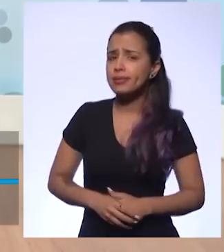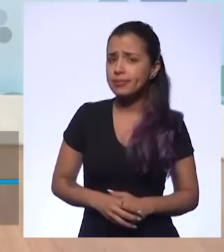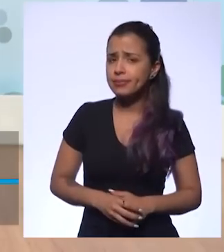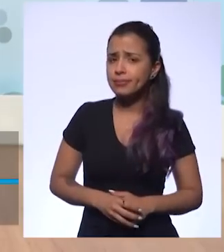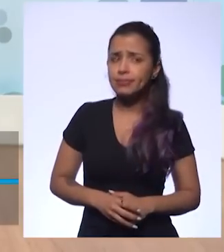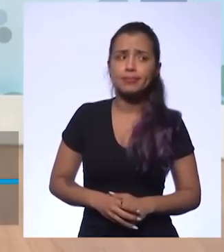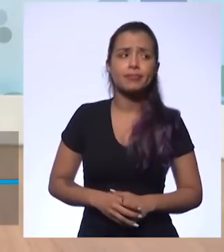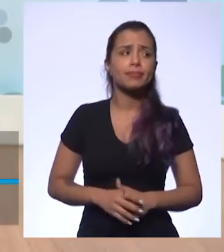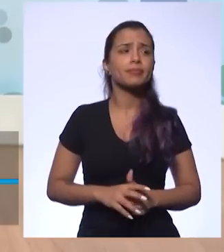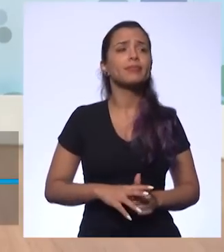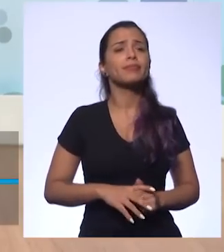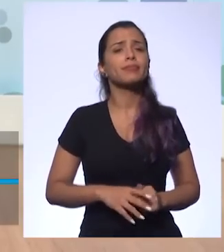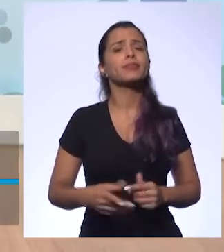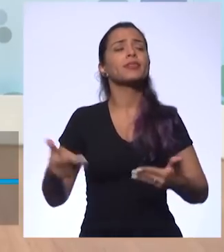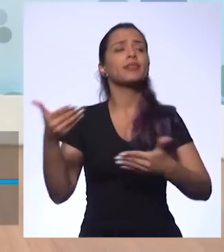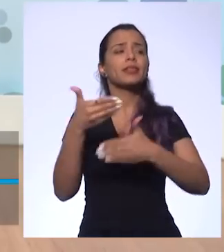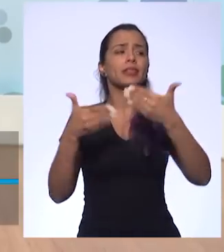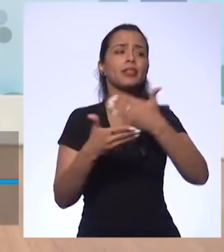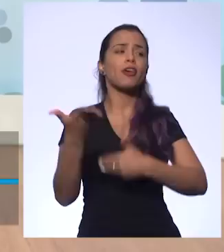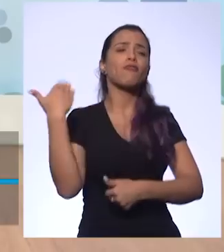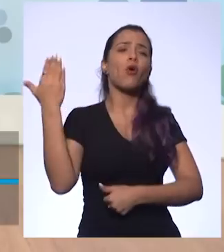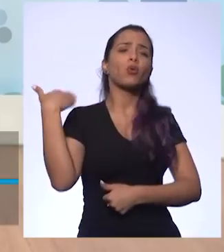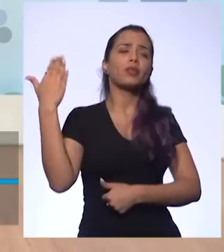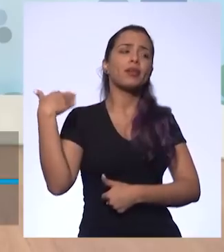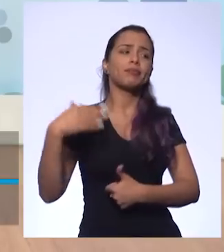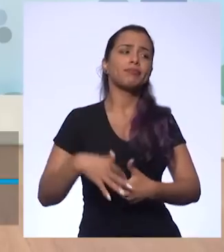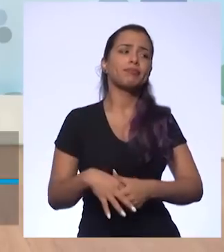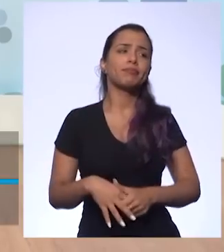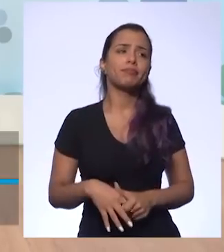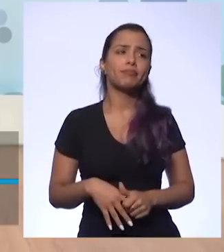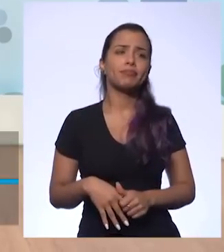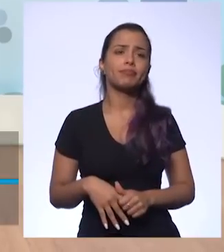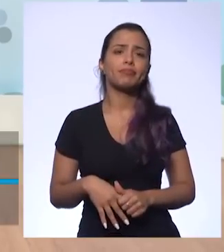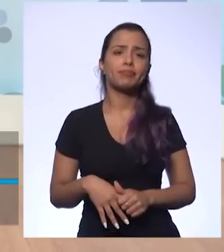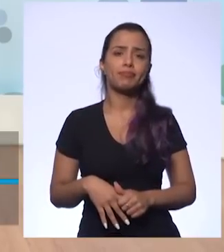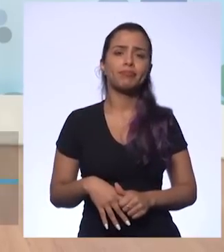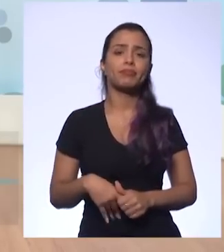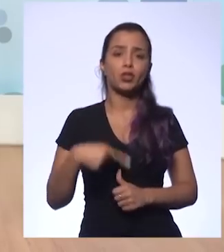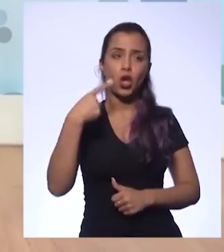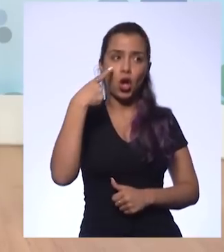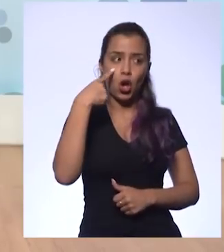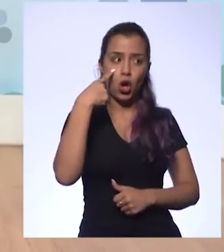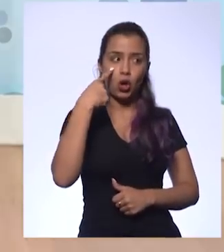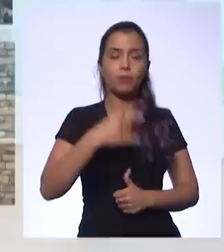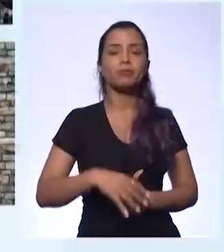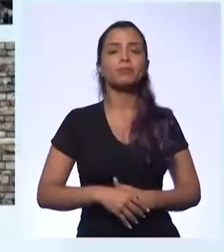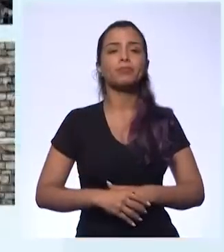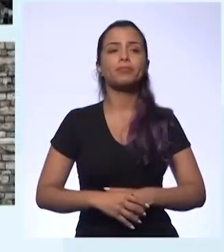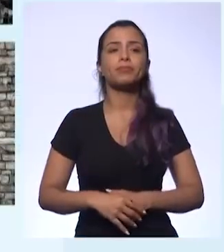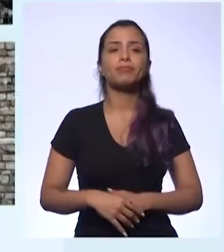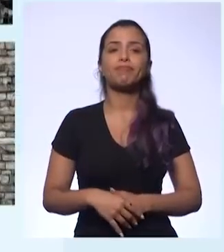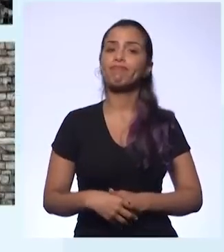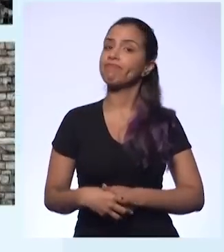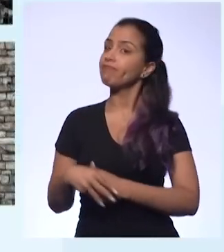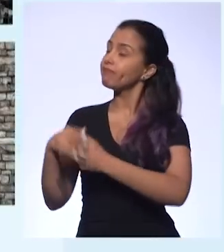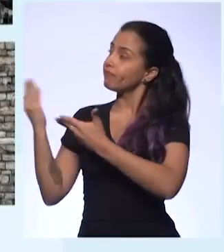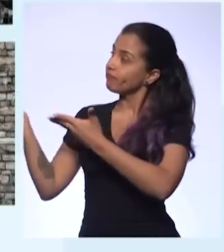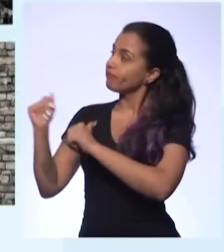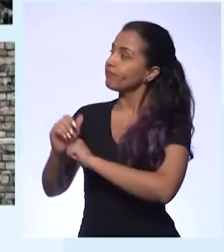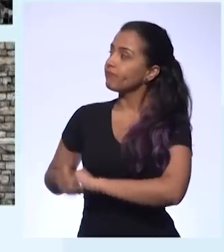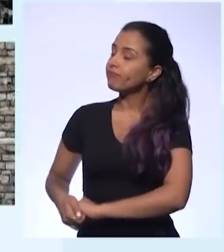Oráculo, volta as imagens. Volta, parou. Oráculo, mete na tela.